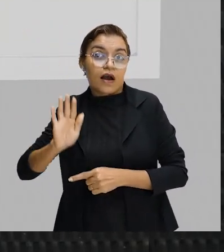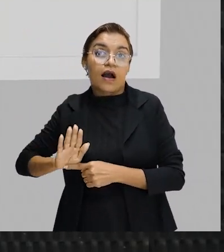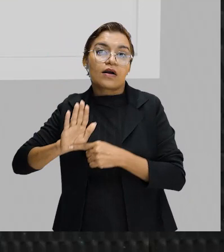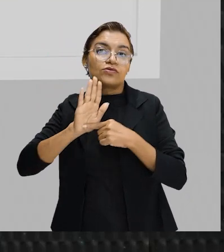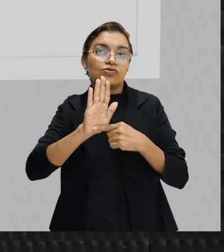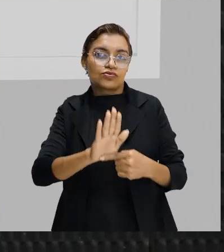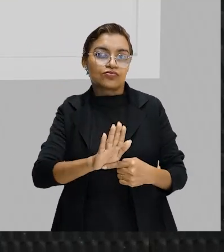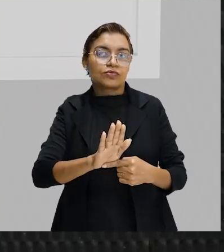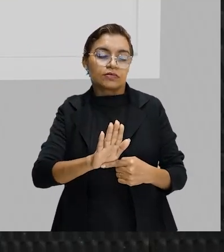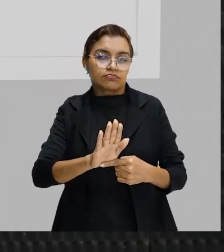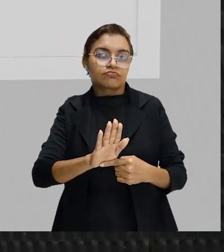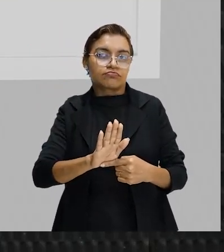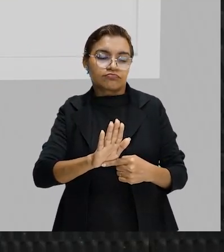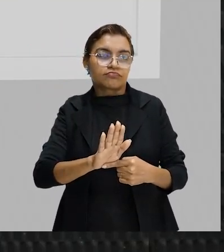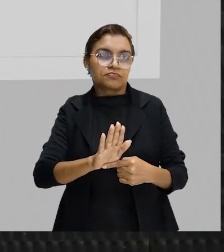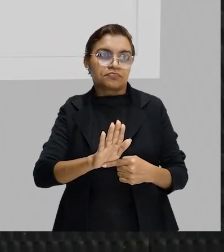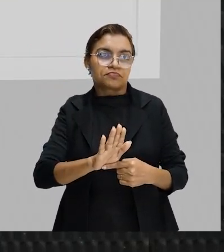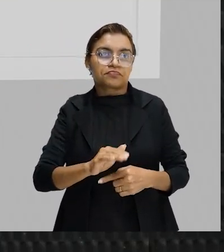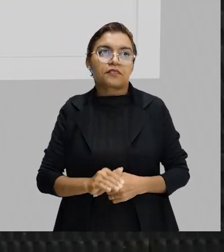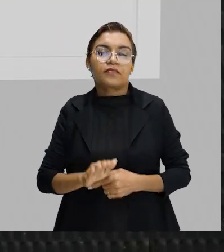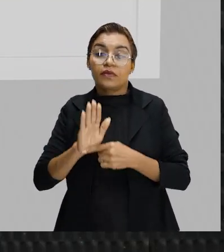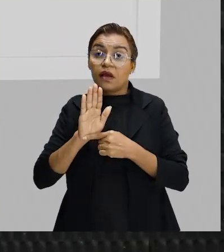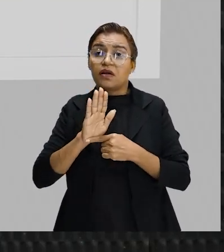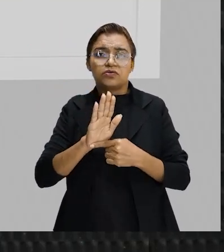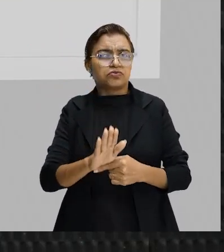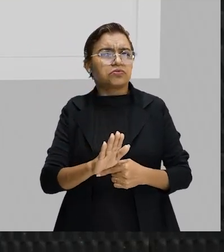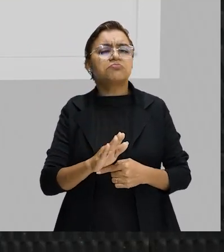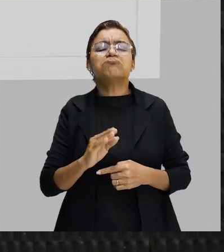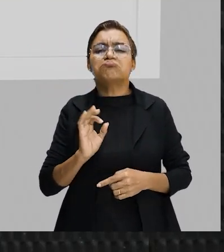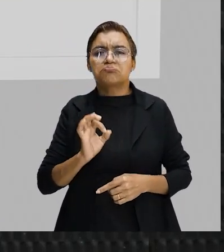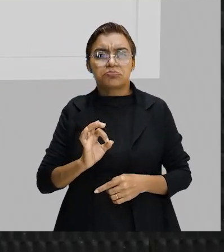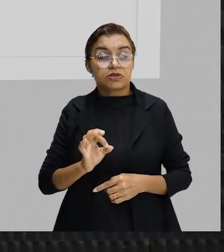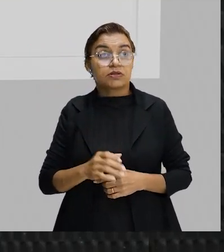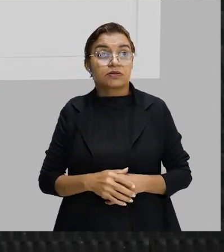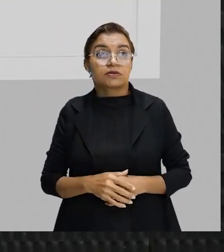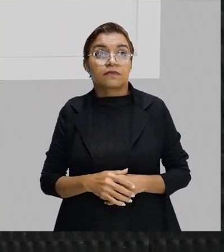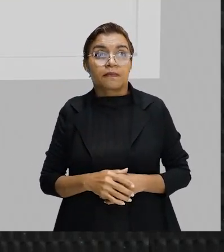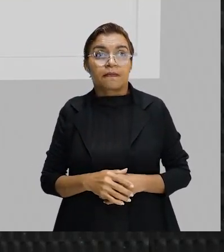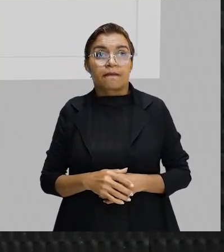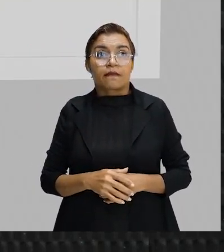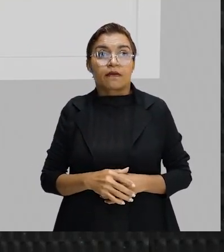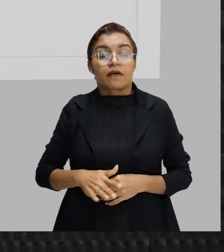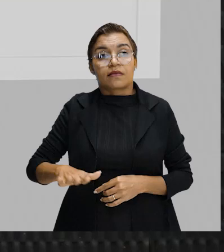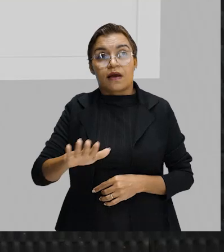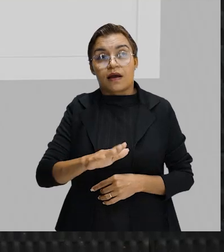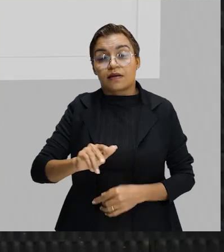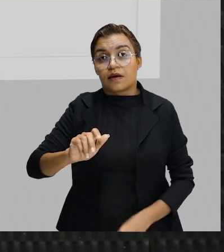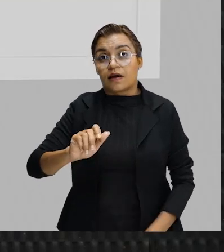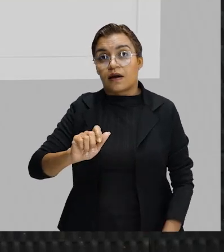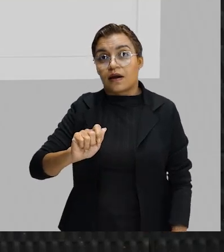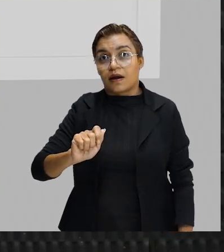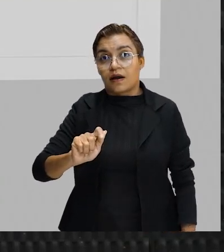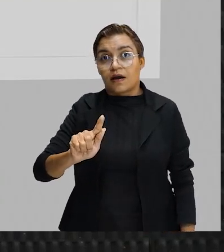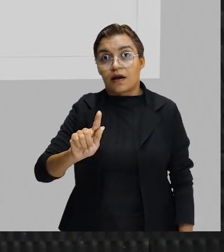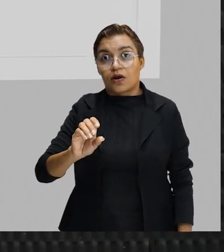muito, obviamente, tá? Para esta ágora e para a exposição. Bom, é válido lembrar a